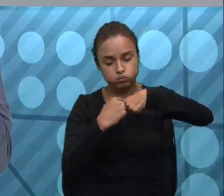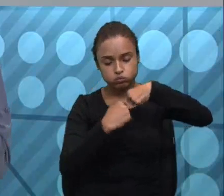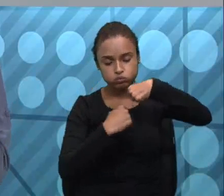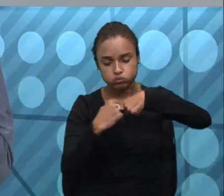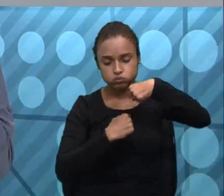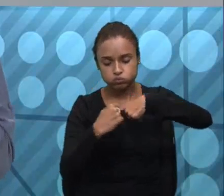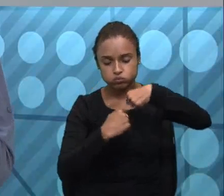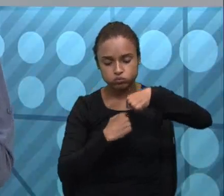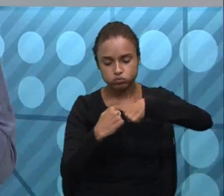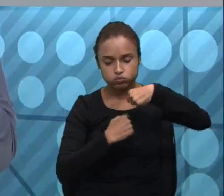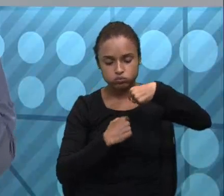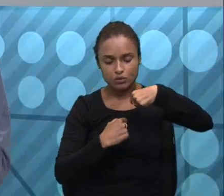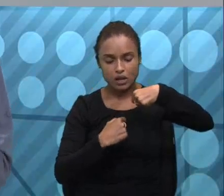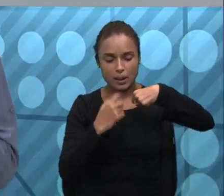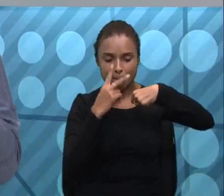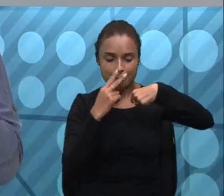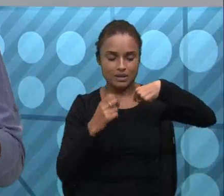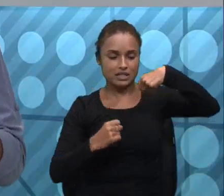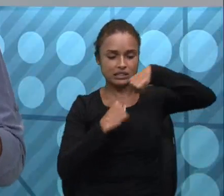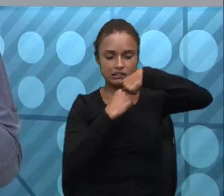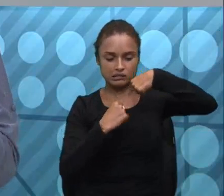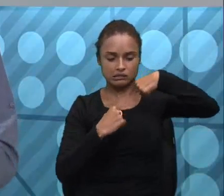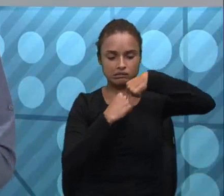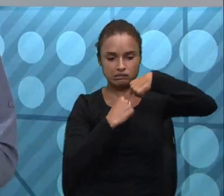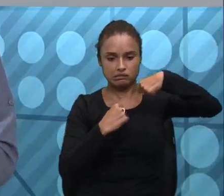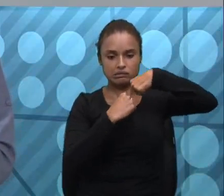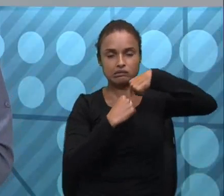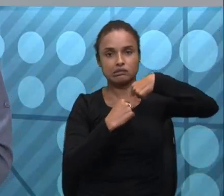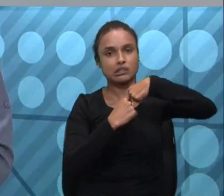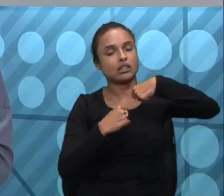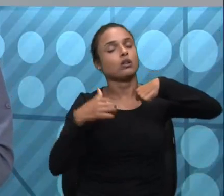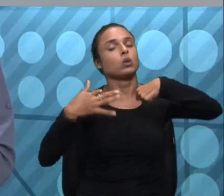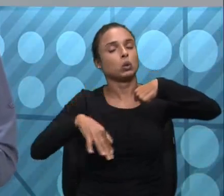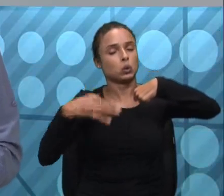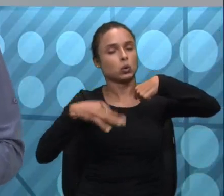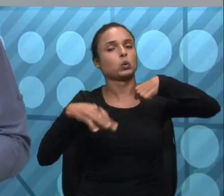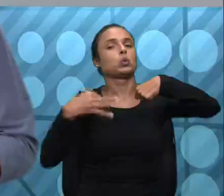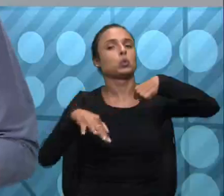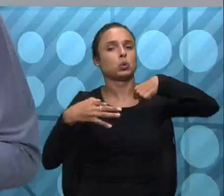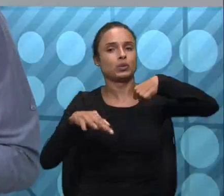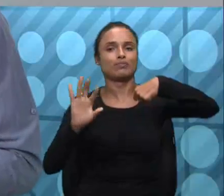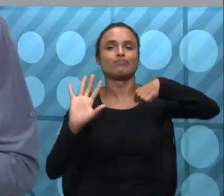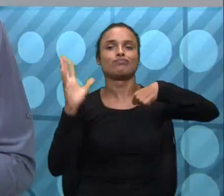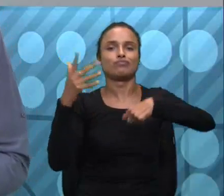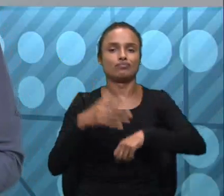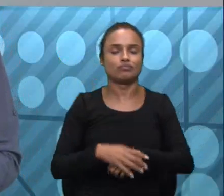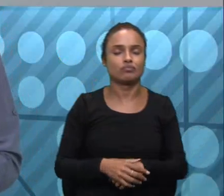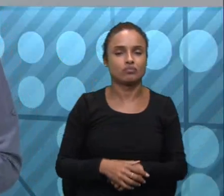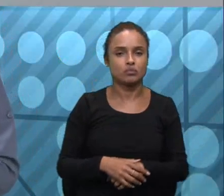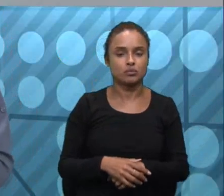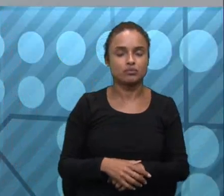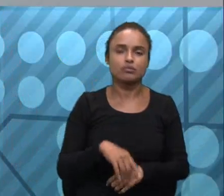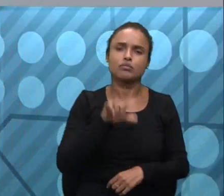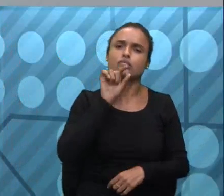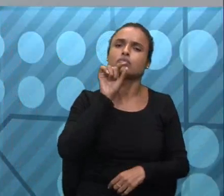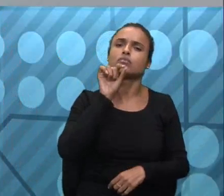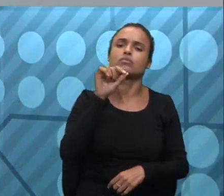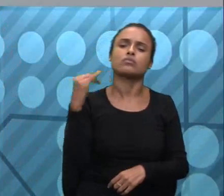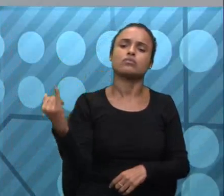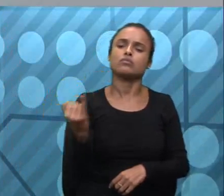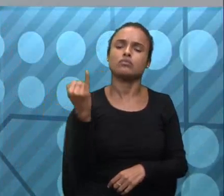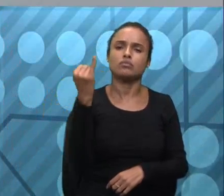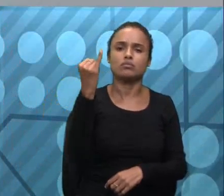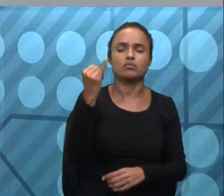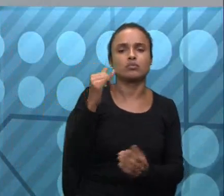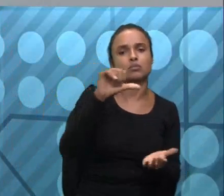um osso batendo no outro. E isso causa dor, tá? Qual a importância do líquido sinovial? Paulo de Tucuruí, no Pará. Um